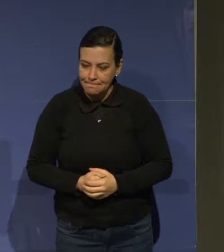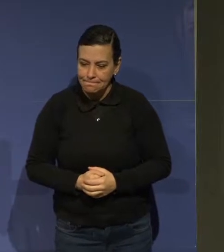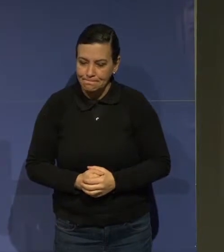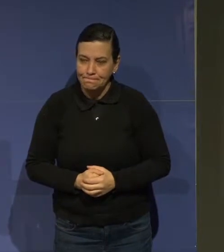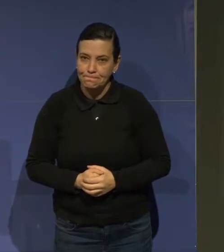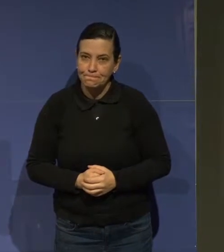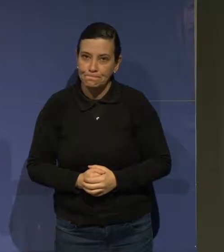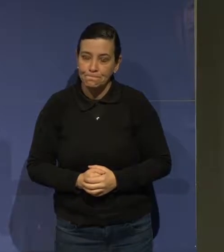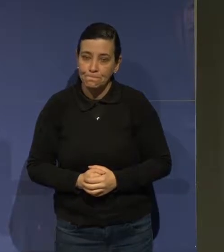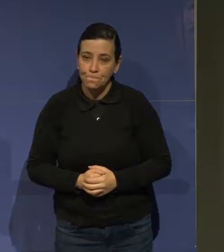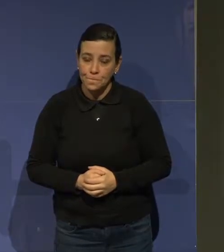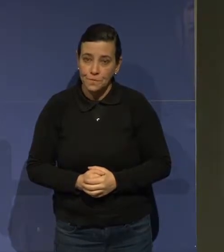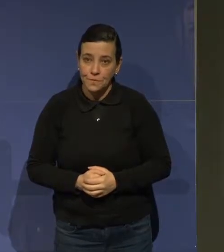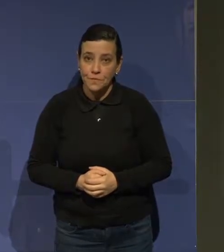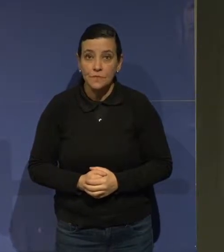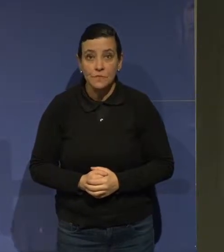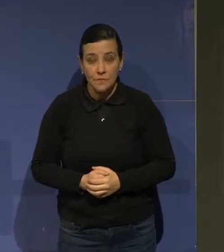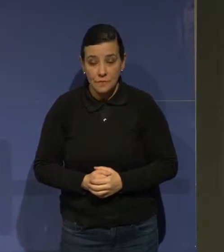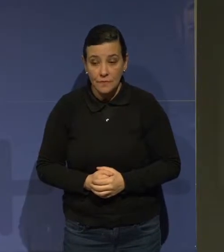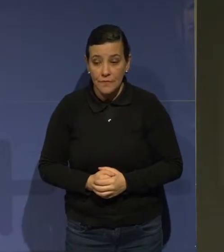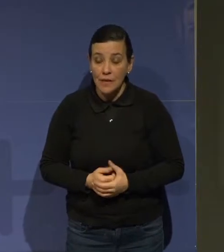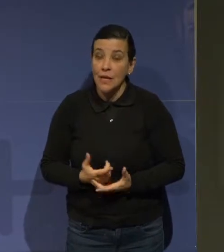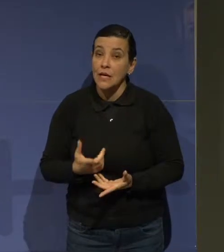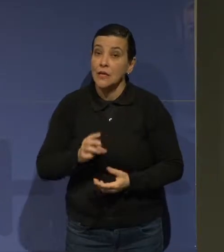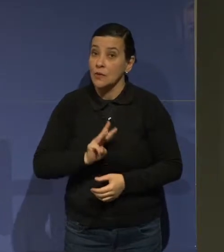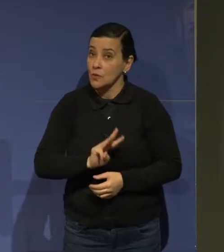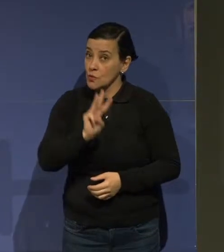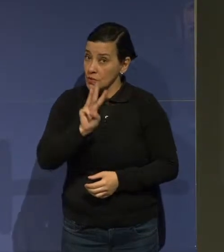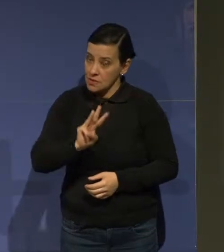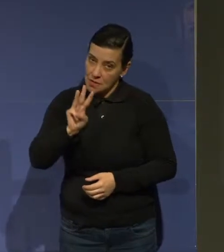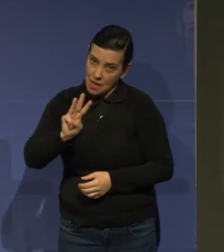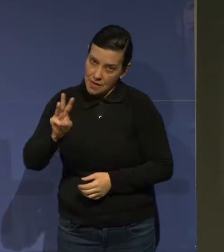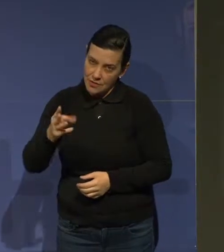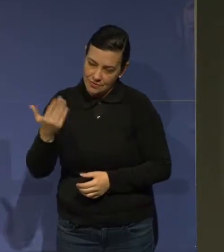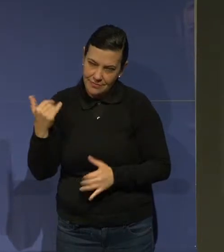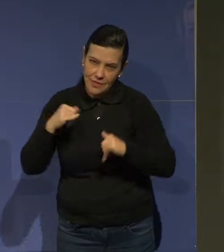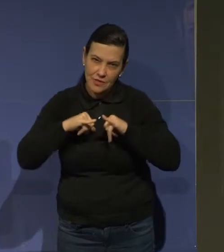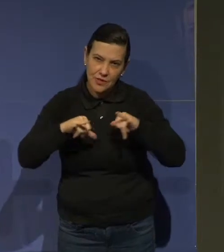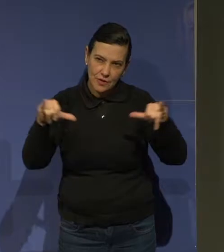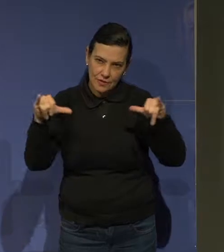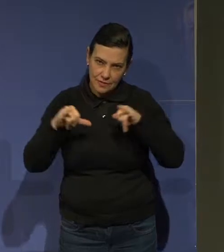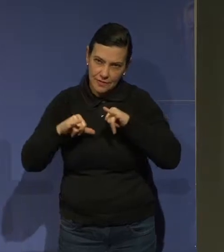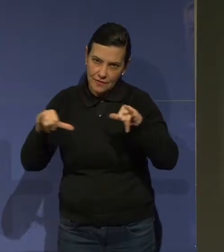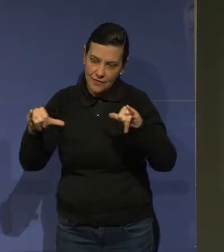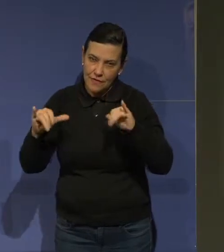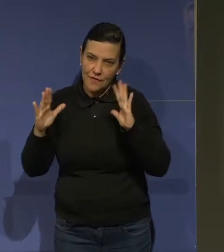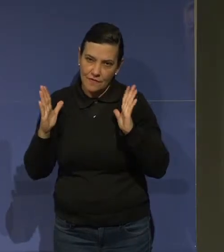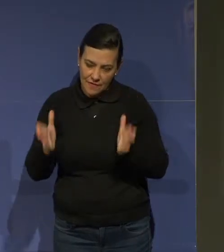Na lateral direita, os logos da Dilipis, Audiodescrição e Closed Caption.